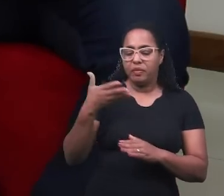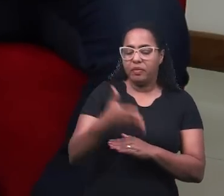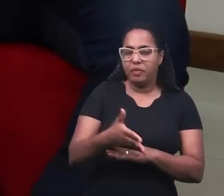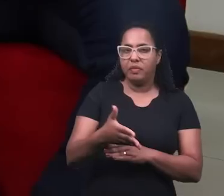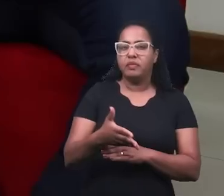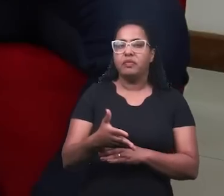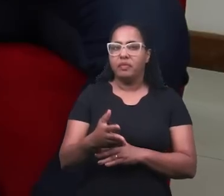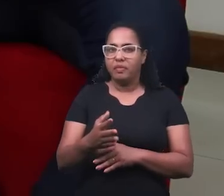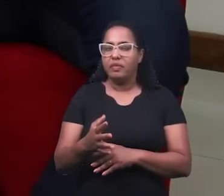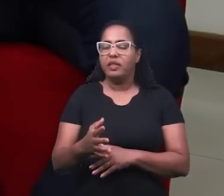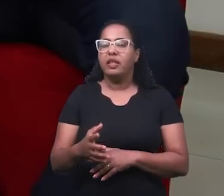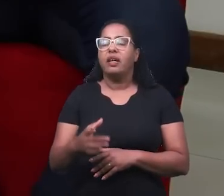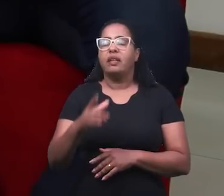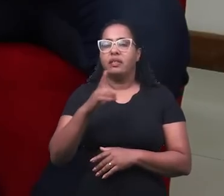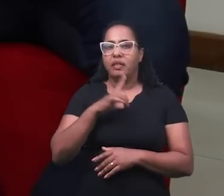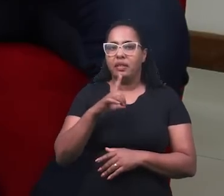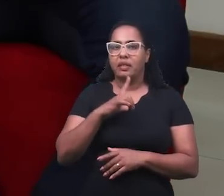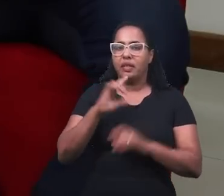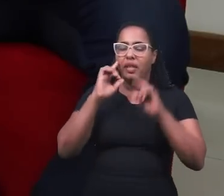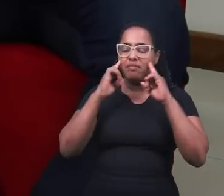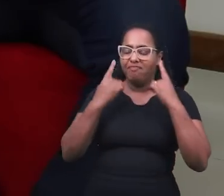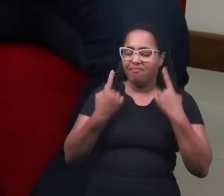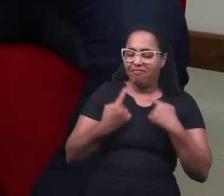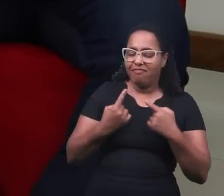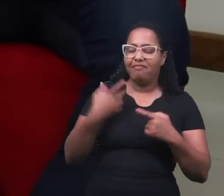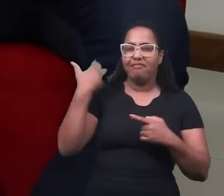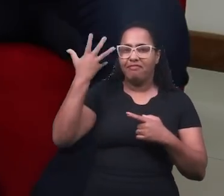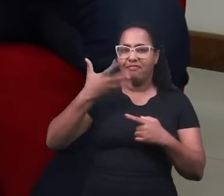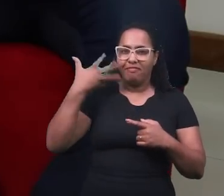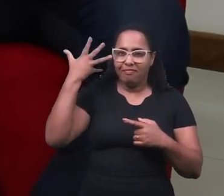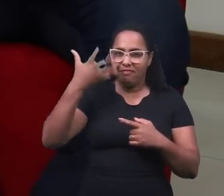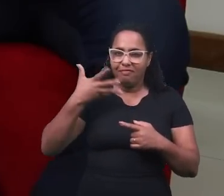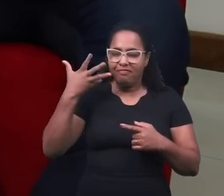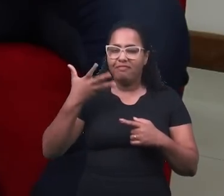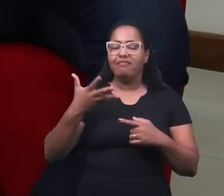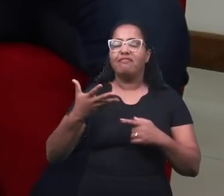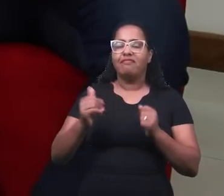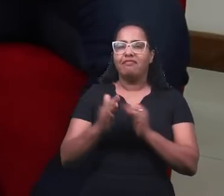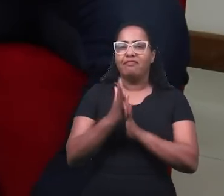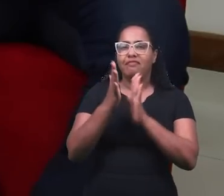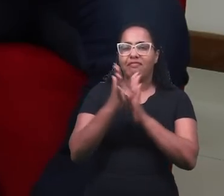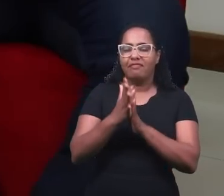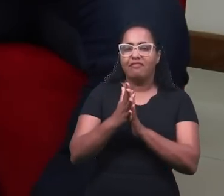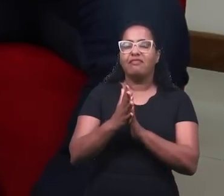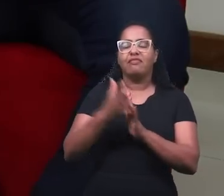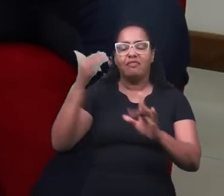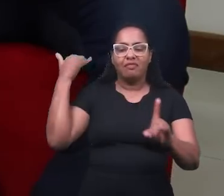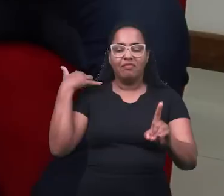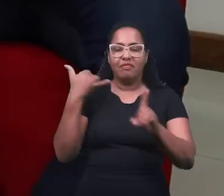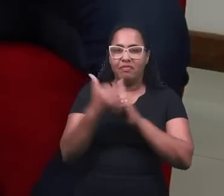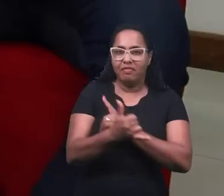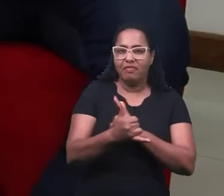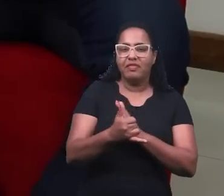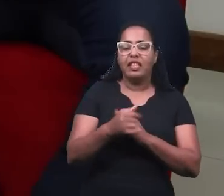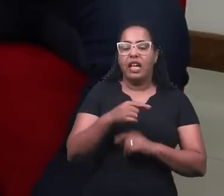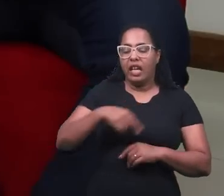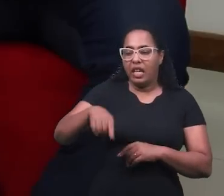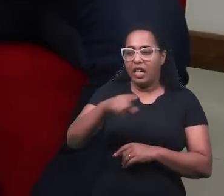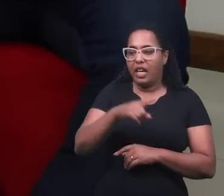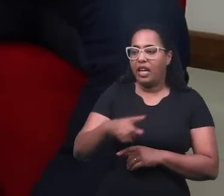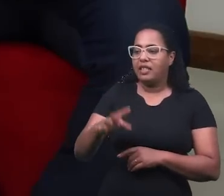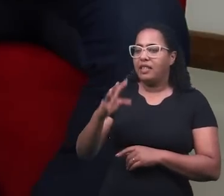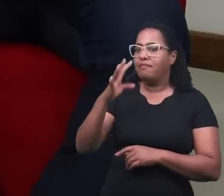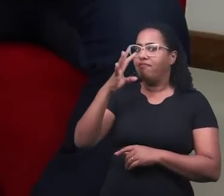com a mensagem profética, o momento que estão vivendo, e eles têm entendido a nossa mensagem e têm ficado maravilhados.